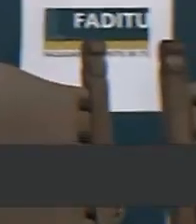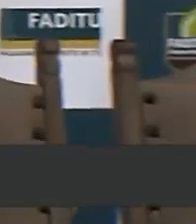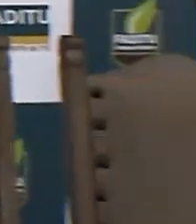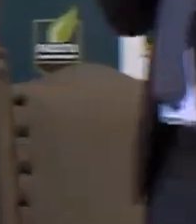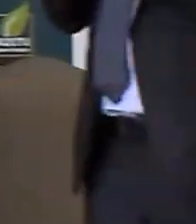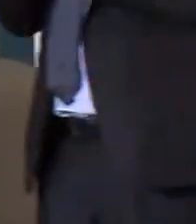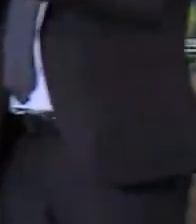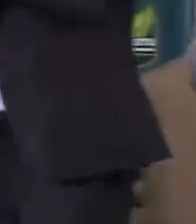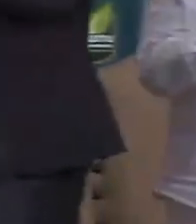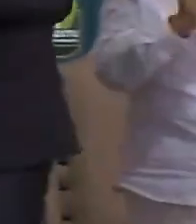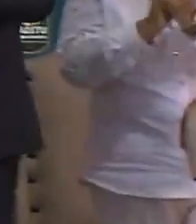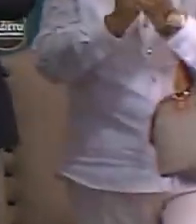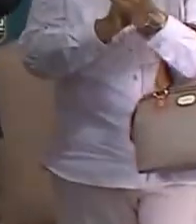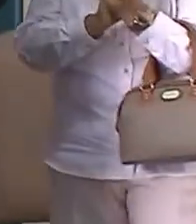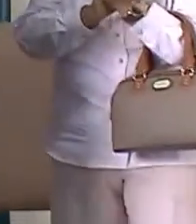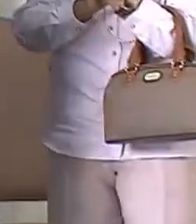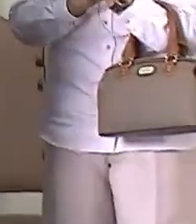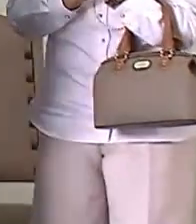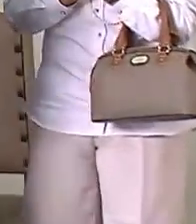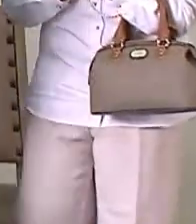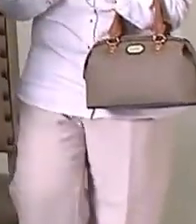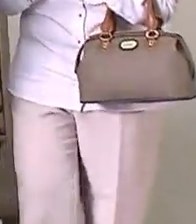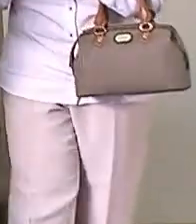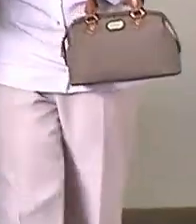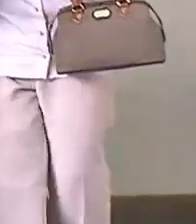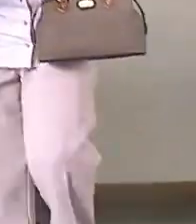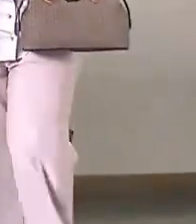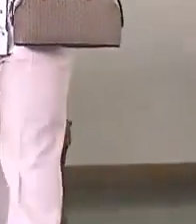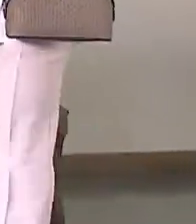Obrigado por cumprimentar todos, né?